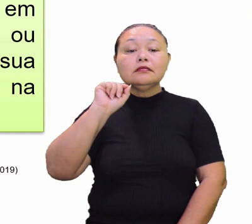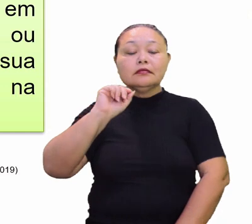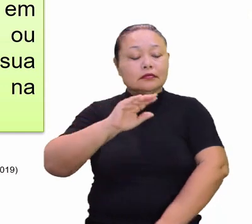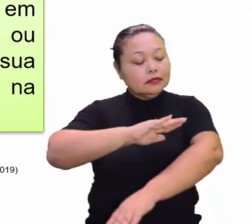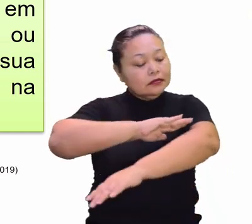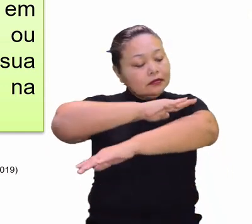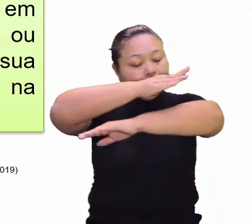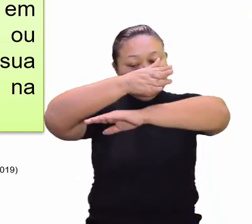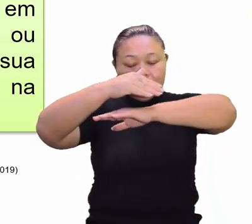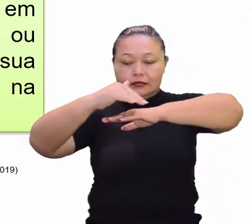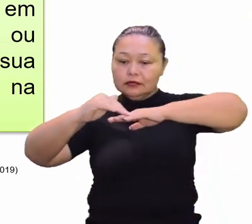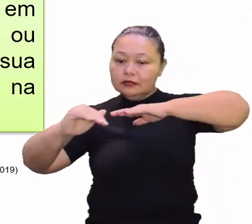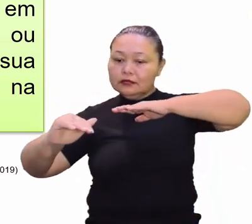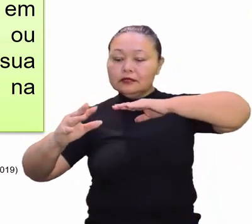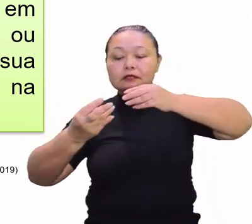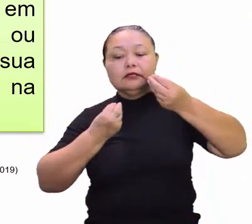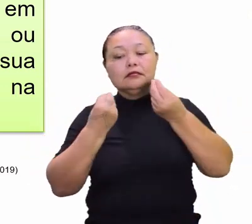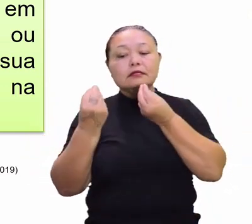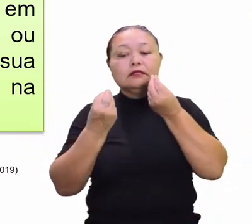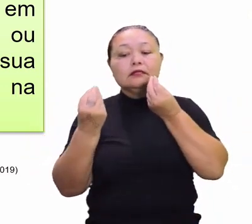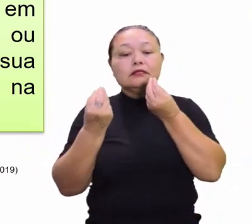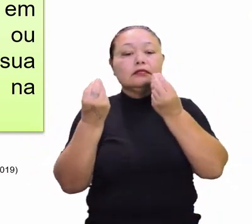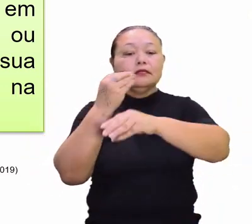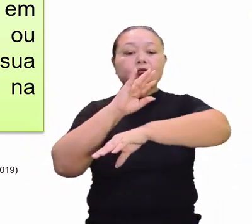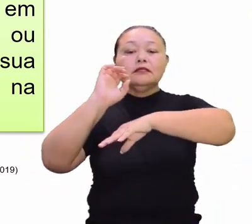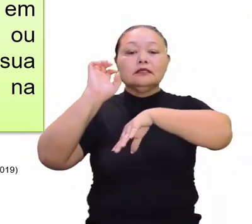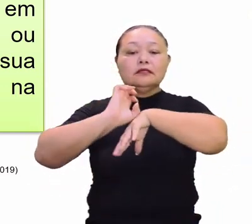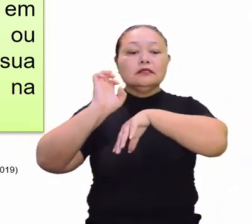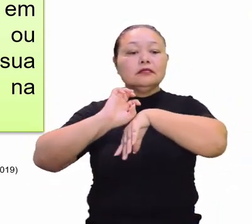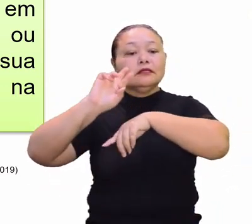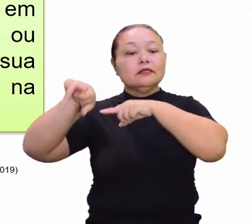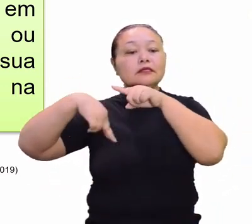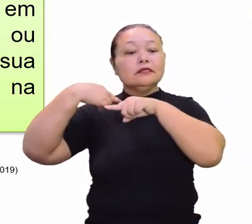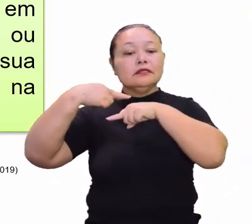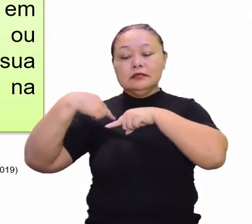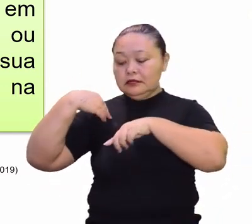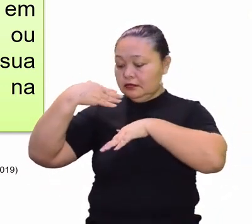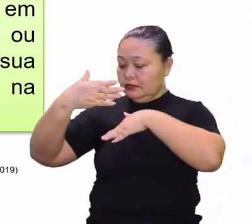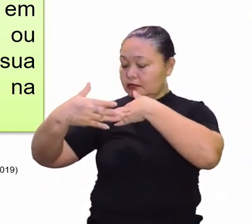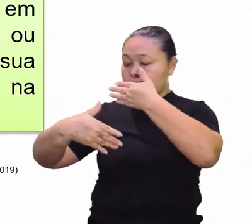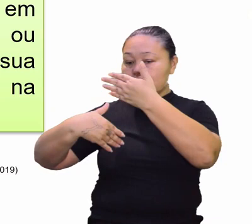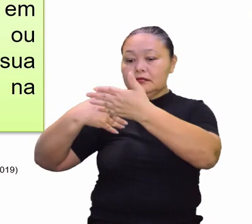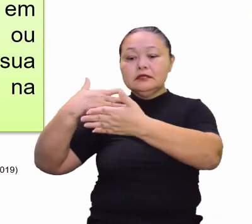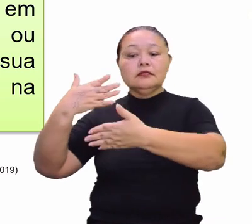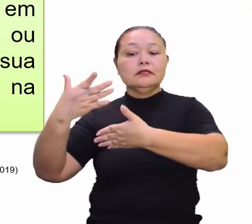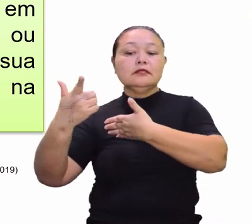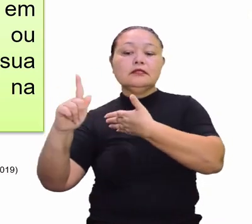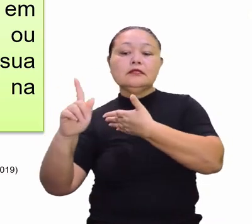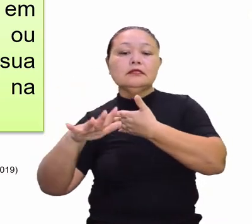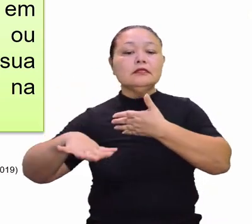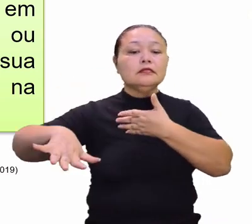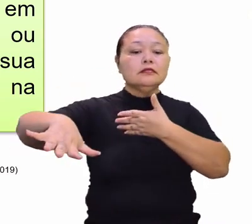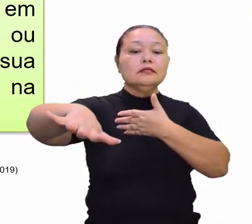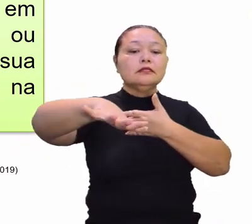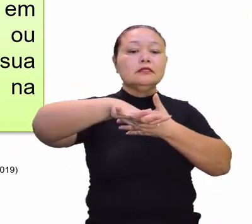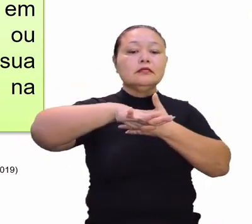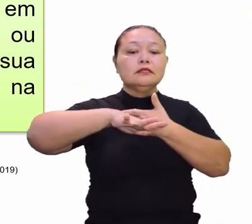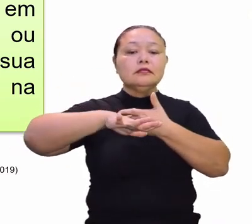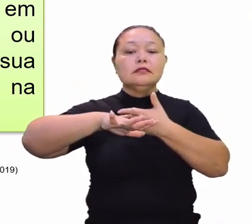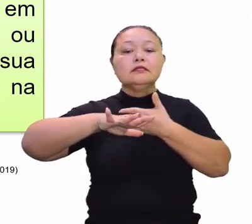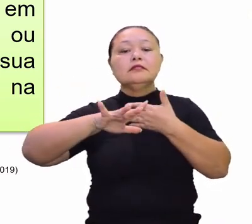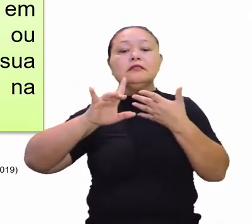do relevo. A formação do relevo do estado é resultado de uma evolução